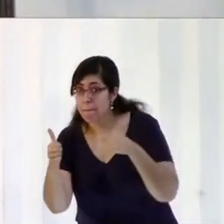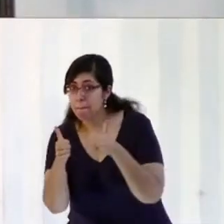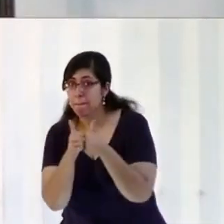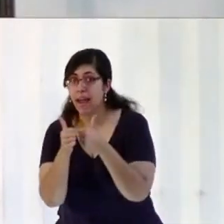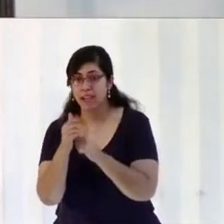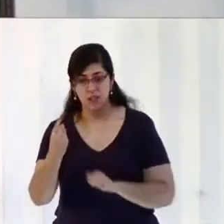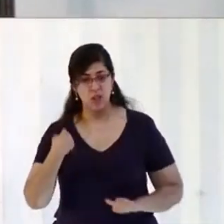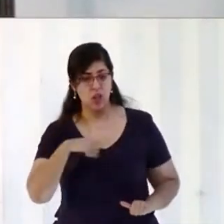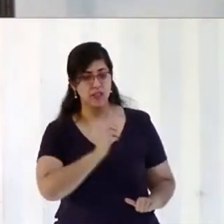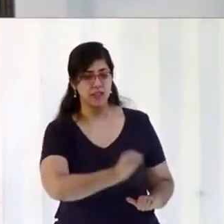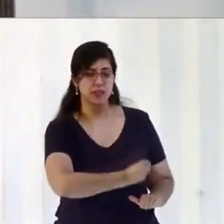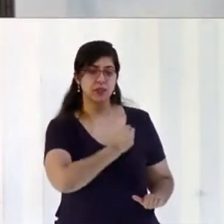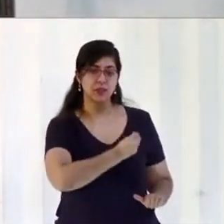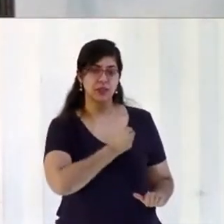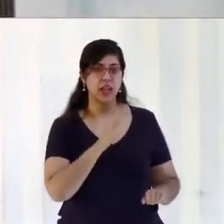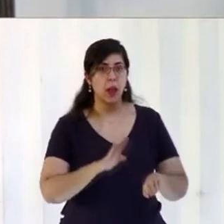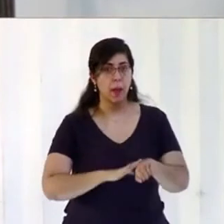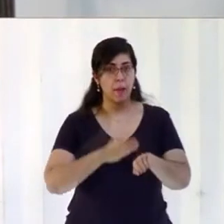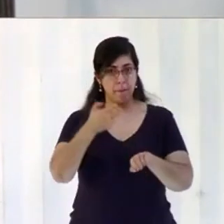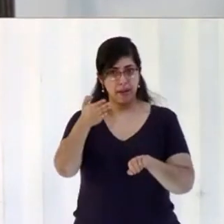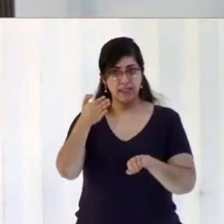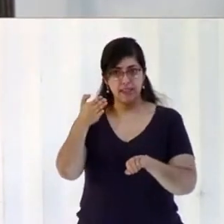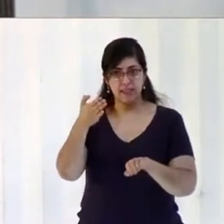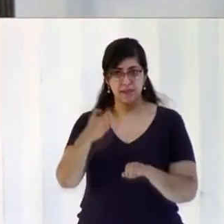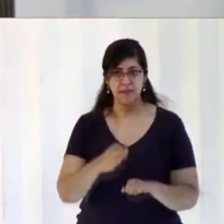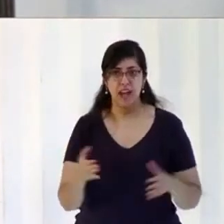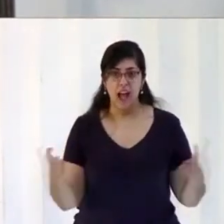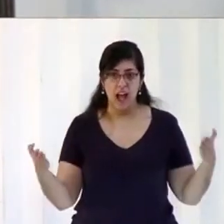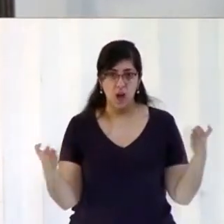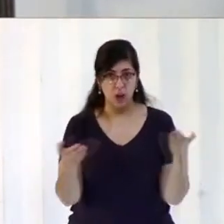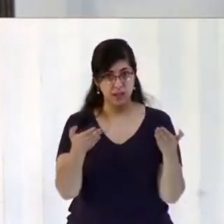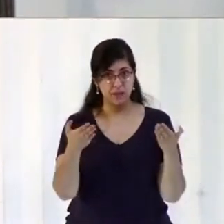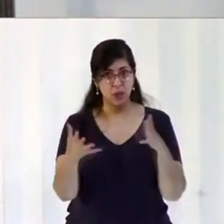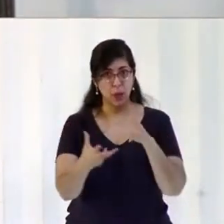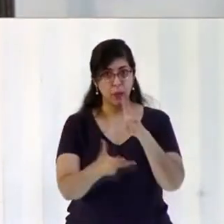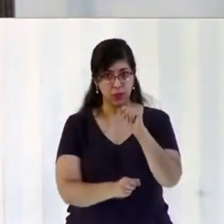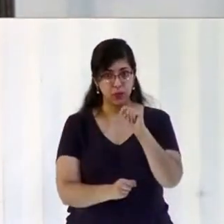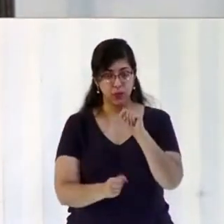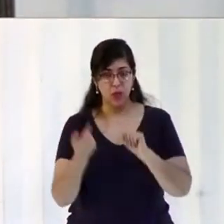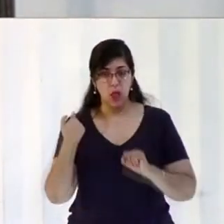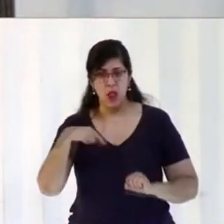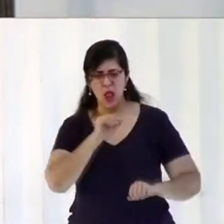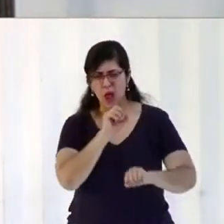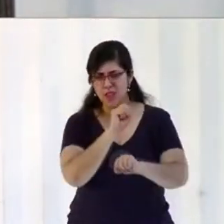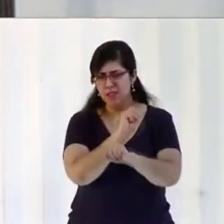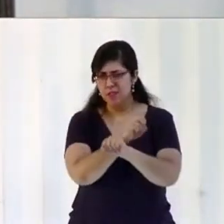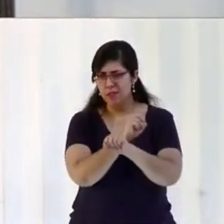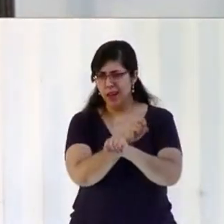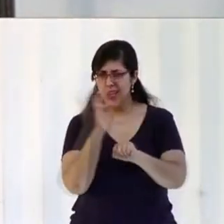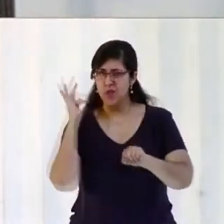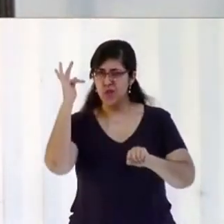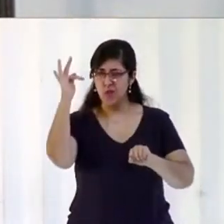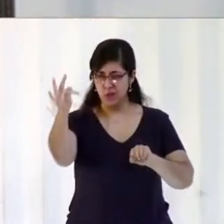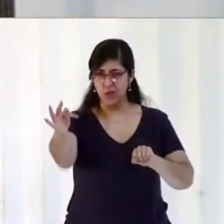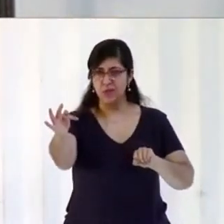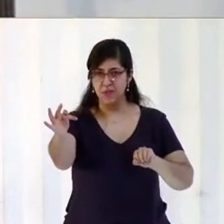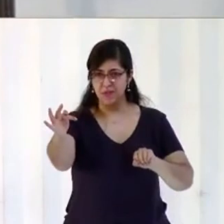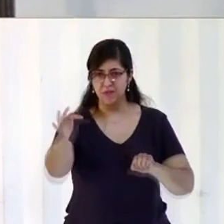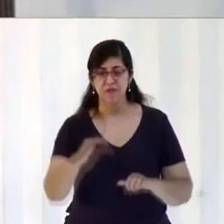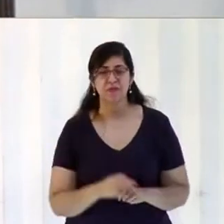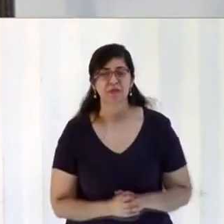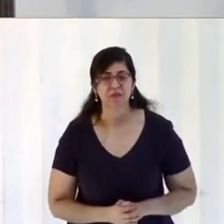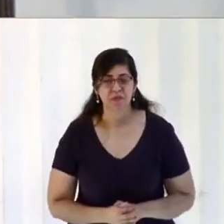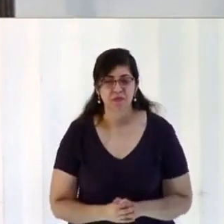vida aqui e agora, na esperança do futuro eterno com Deus. Vamos pensar nesses